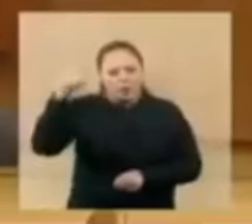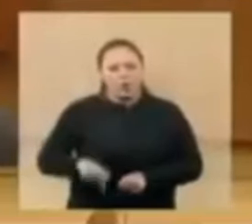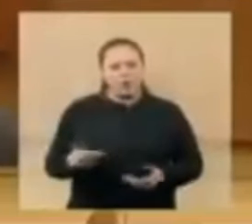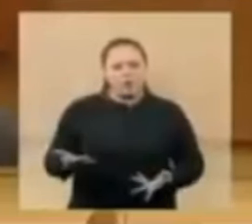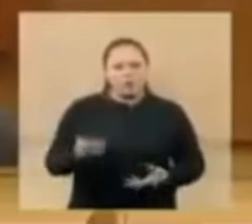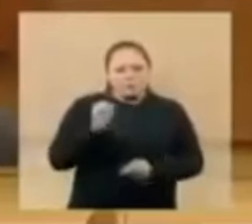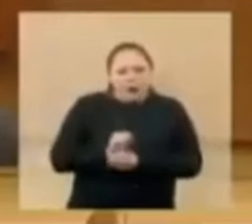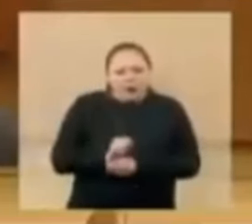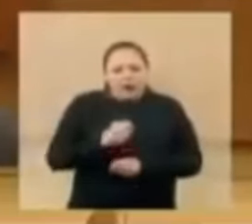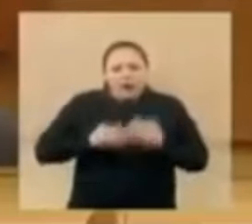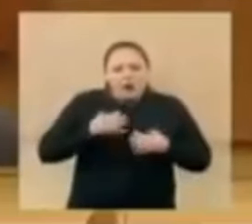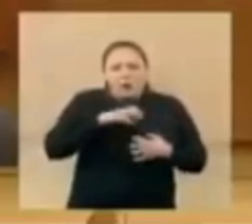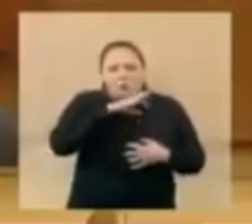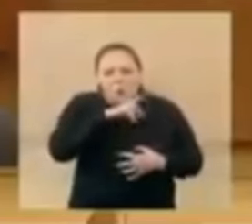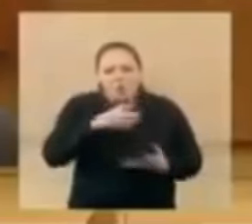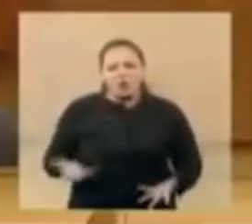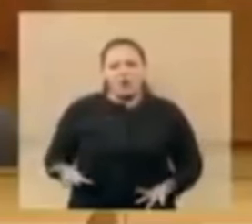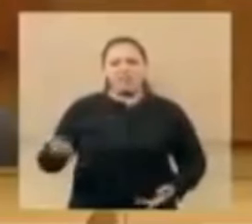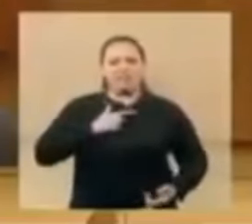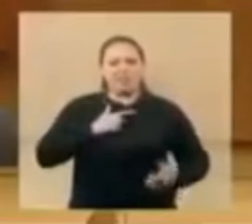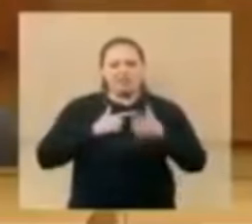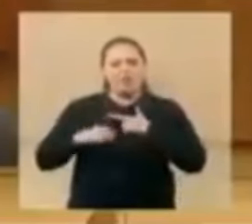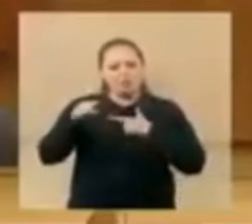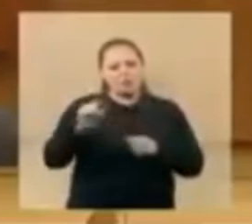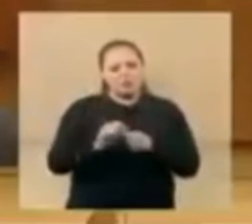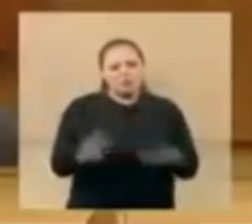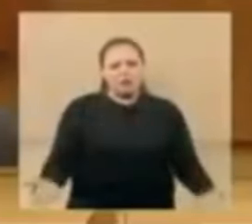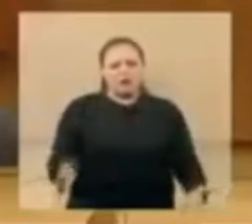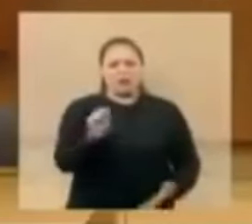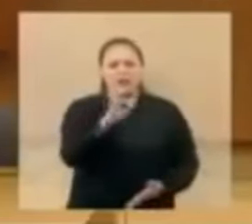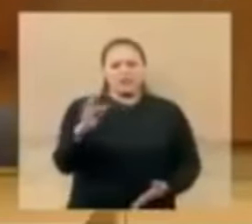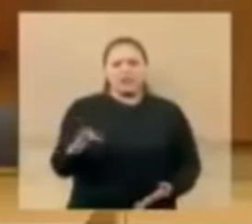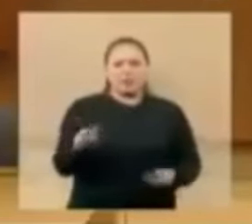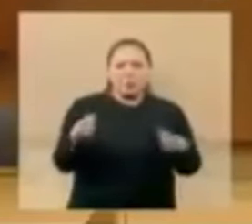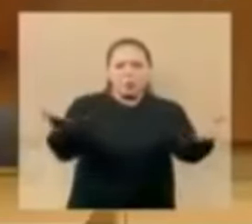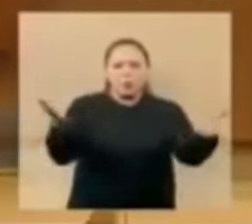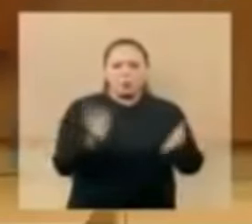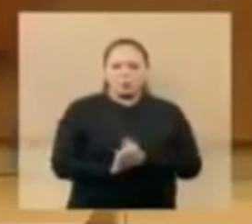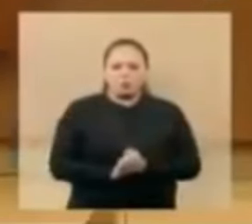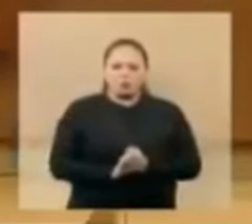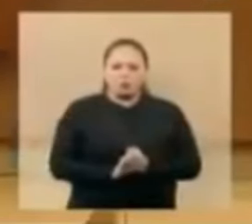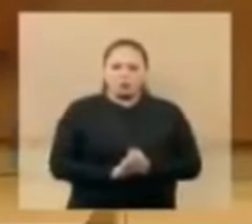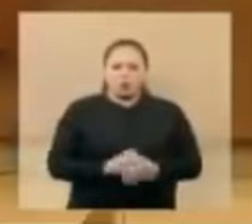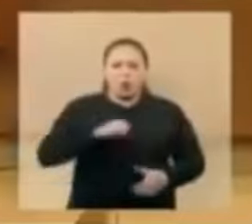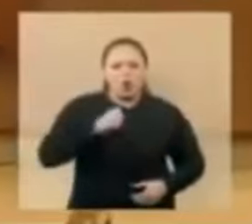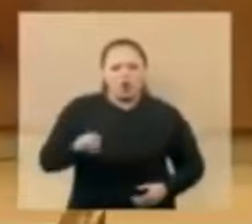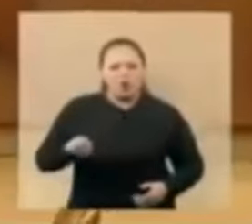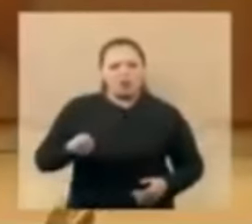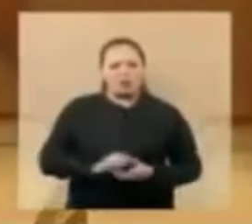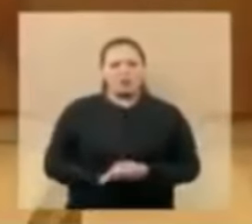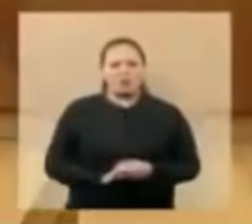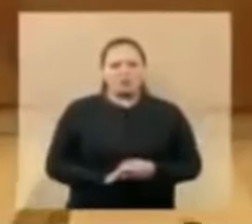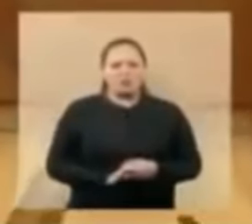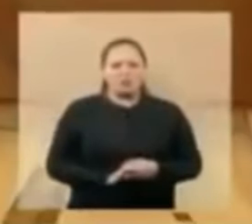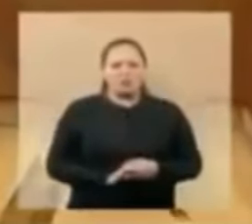um constrangimento. É muito feio isso. Isso é um Supremo Tribunal Federal. Suspensa a sessão. Presidente, eu estou com a palavra. Eu estou com a palavra